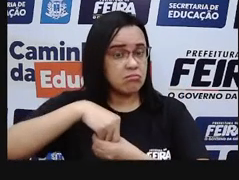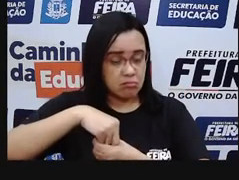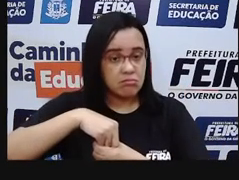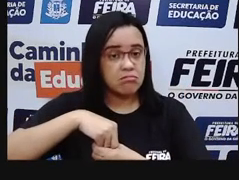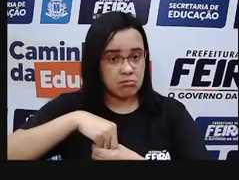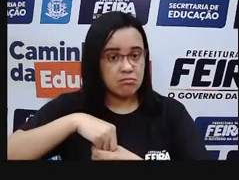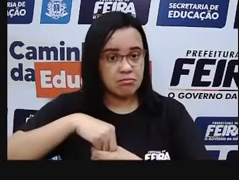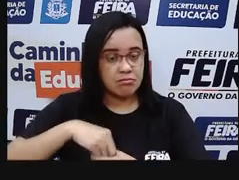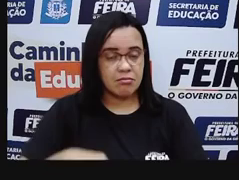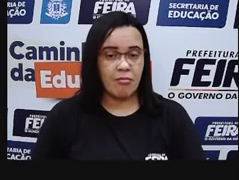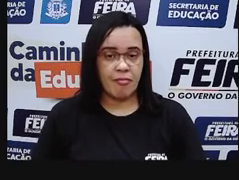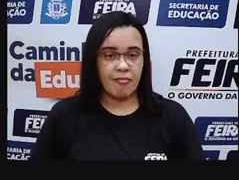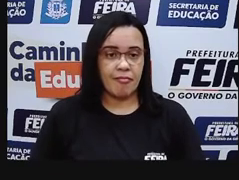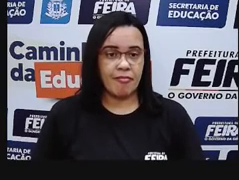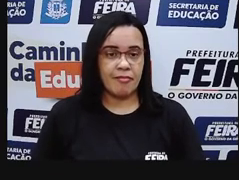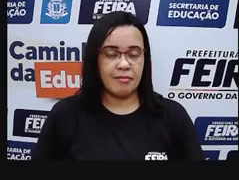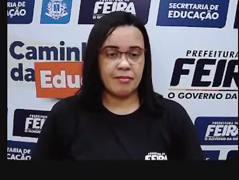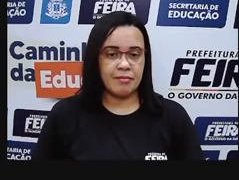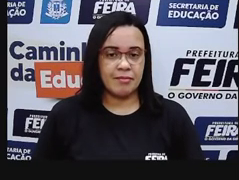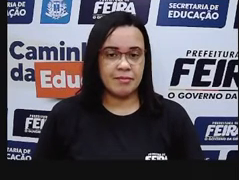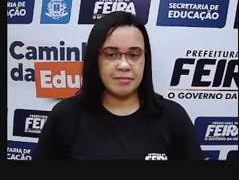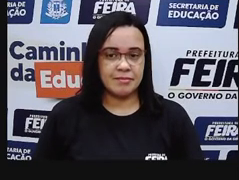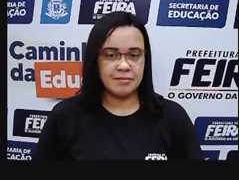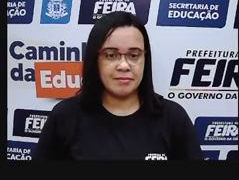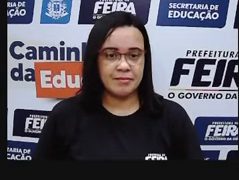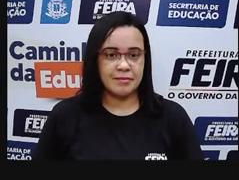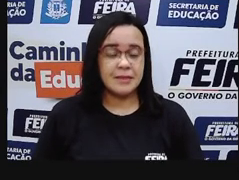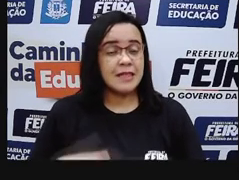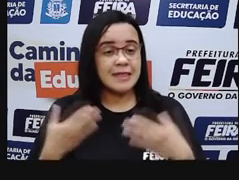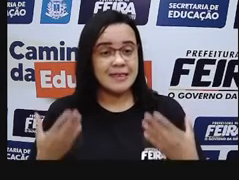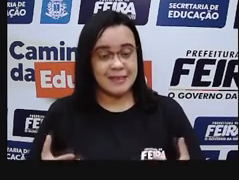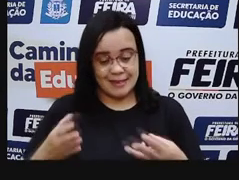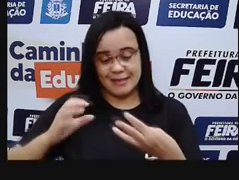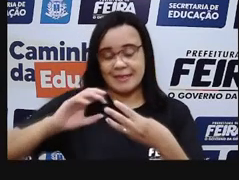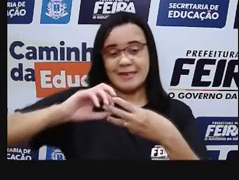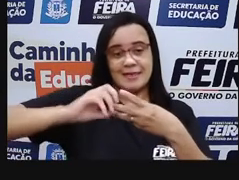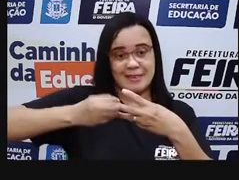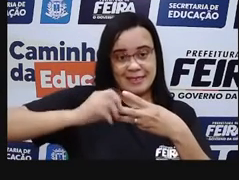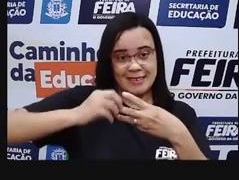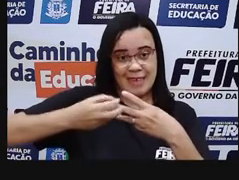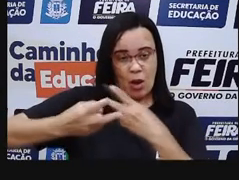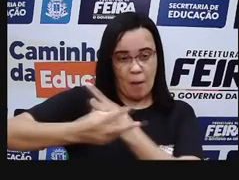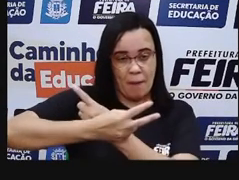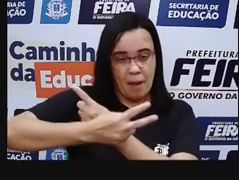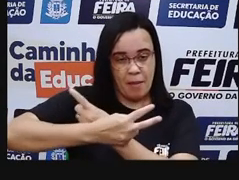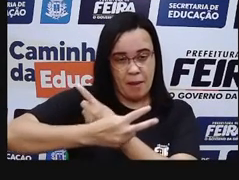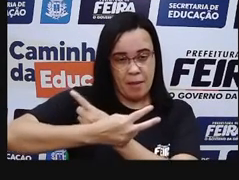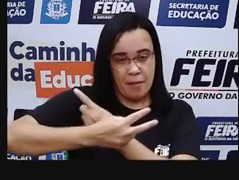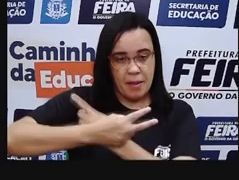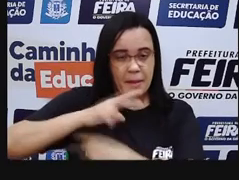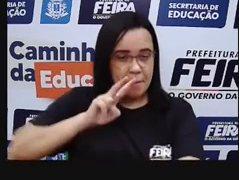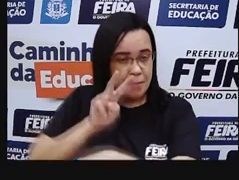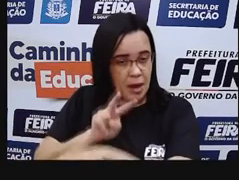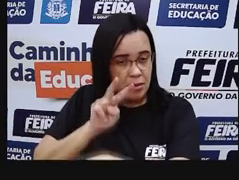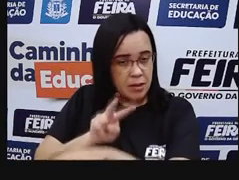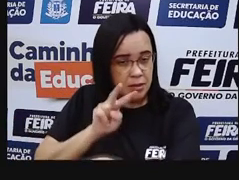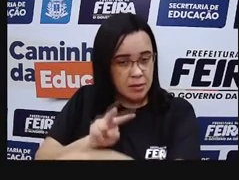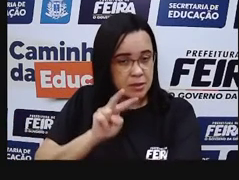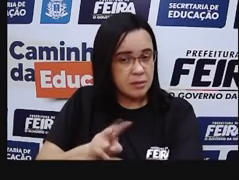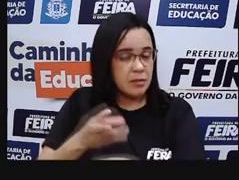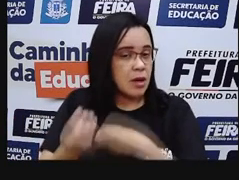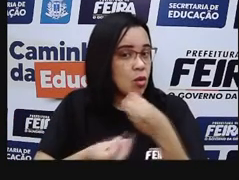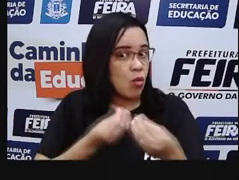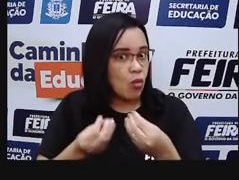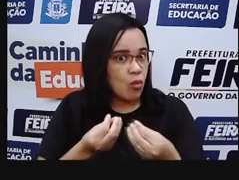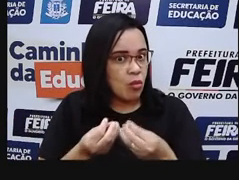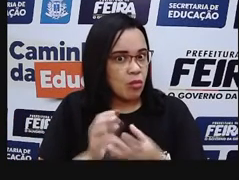aqui os nossos as nossas células de defesa que estão no nosso corpo vão reconhecer